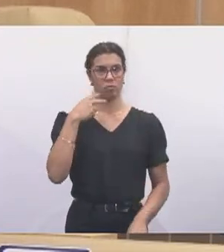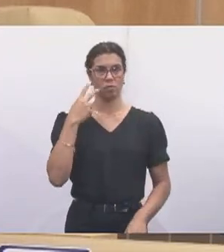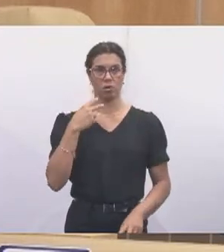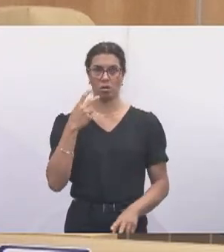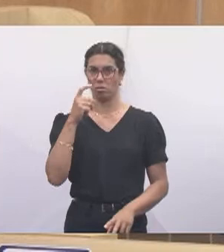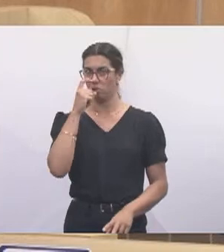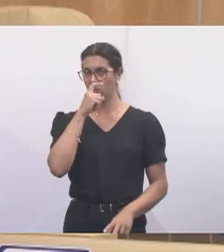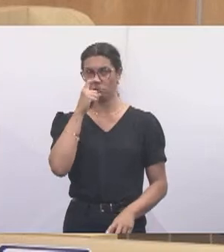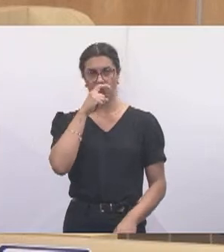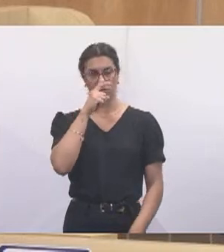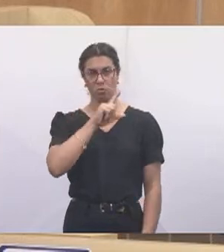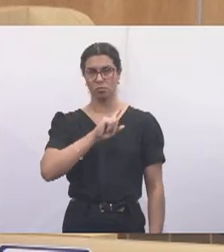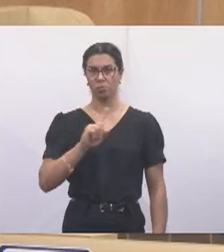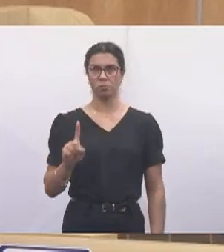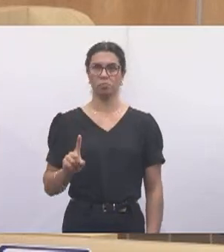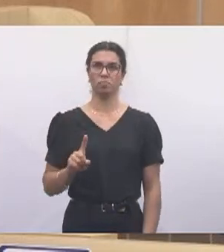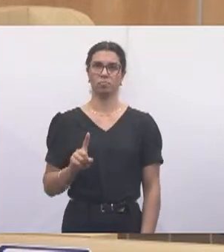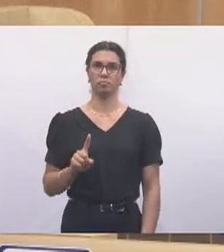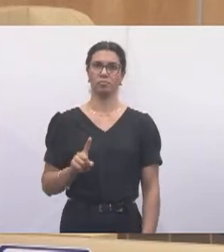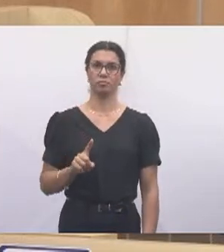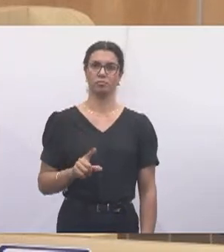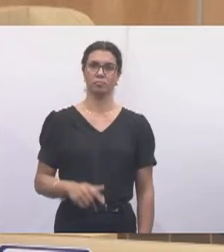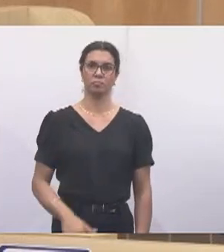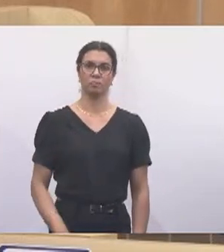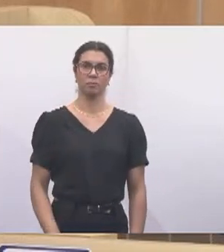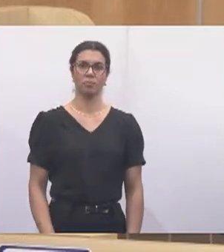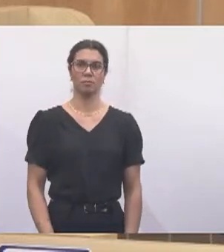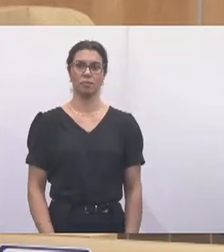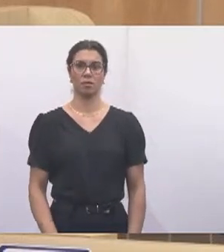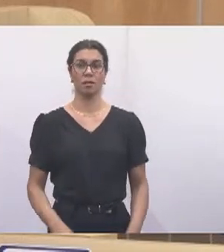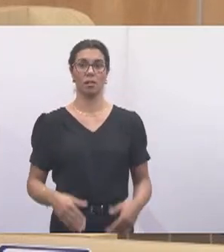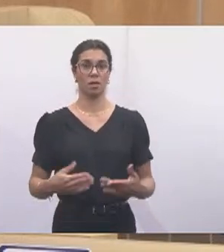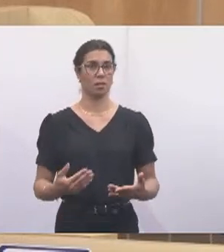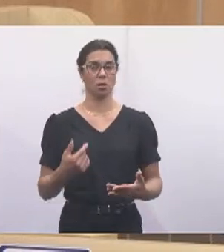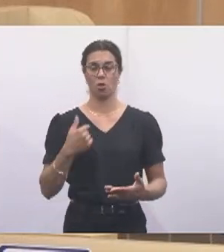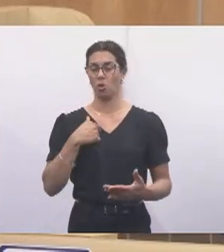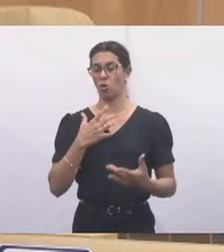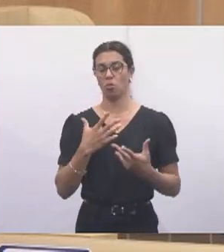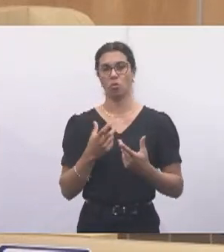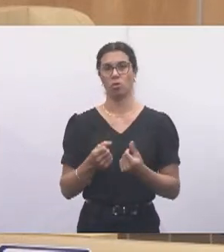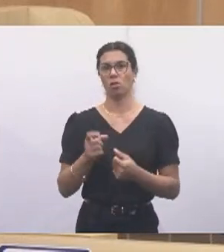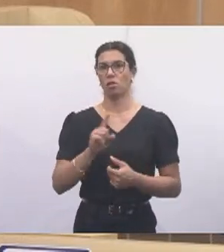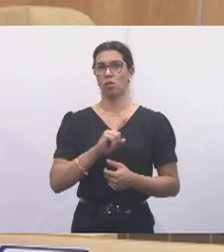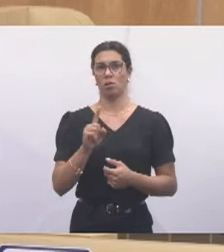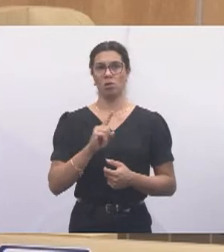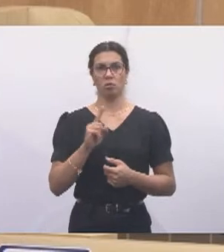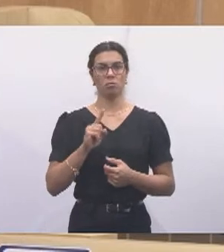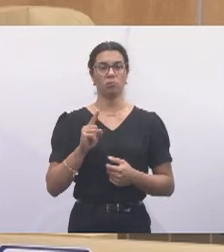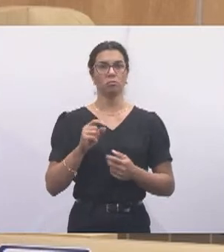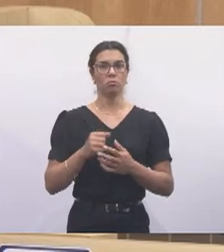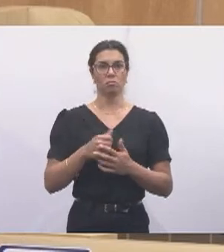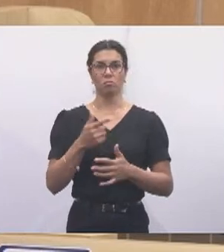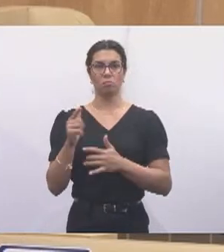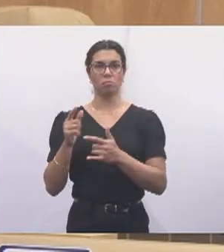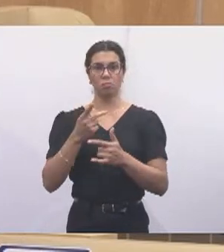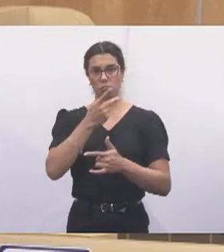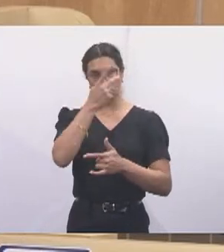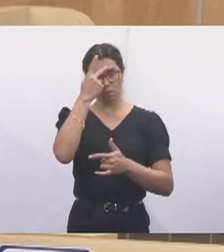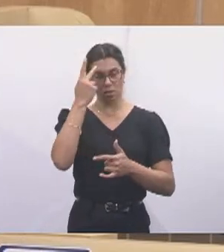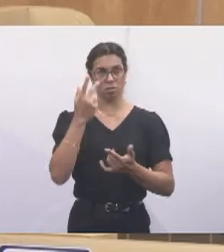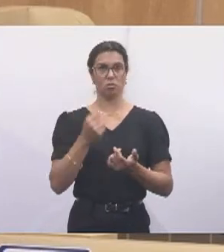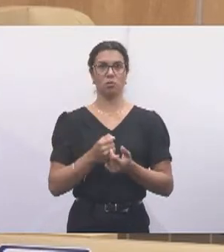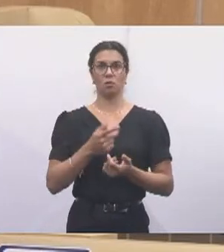condiz com a verdade. Entendeu? Então, eu não admito que citem o meu nome falando